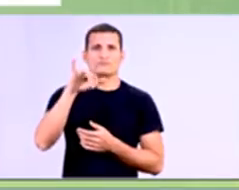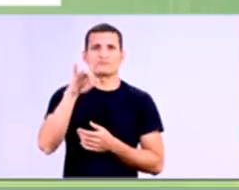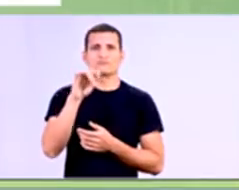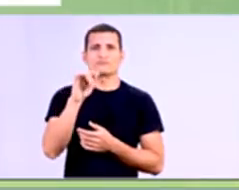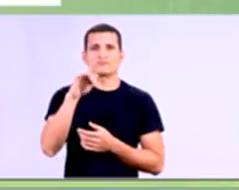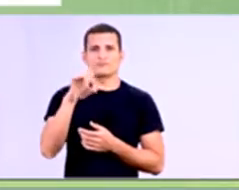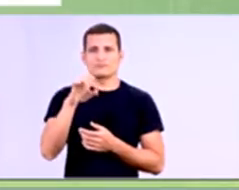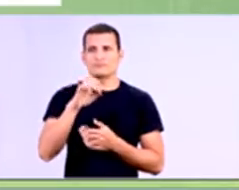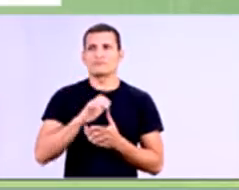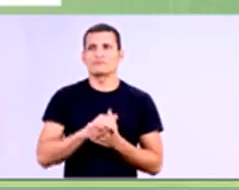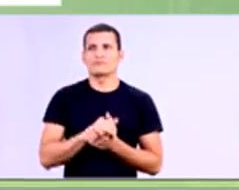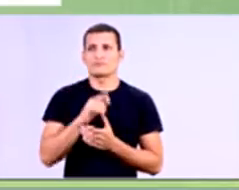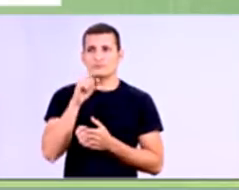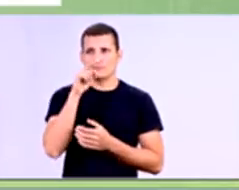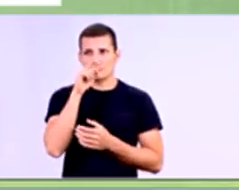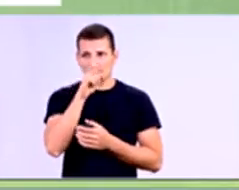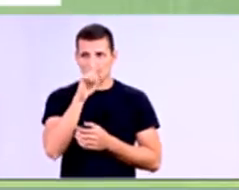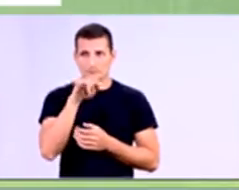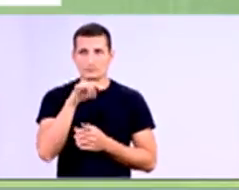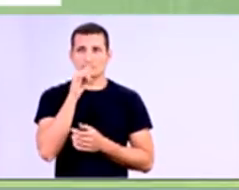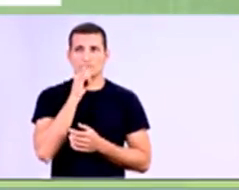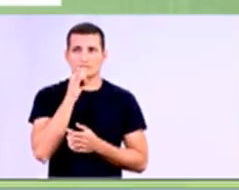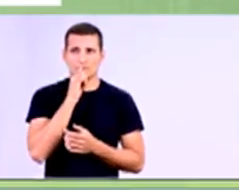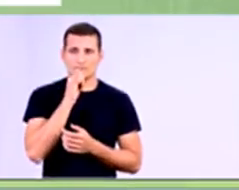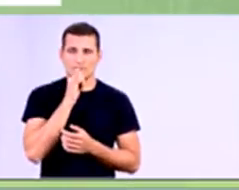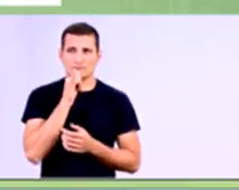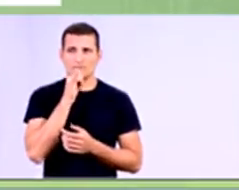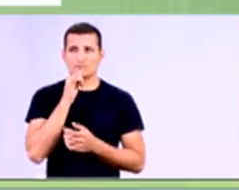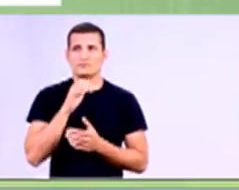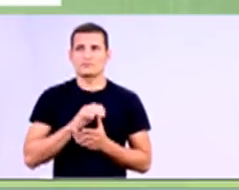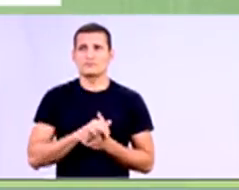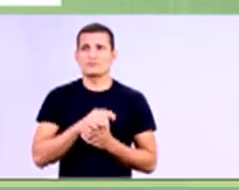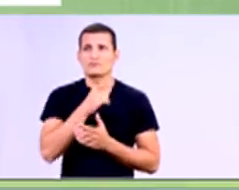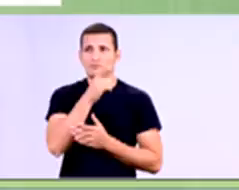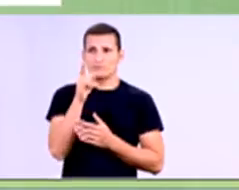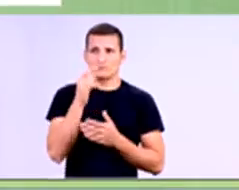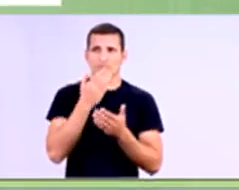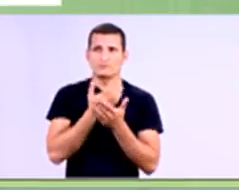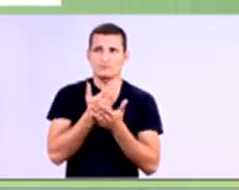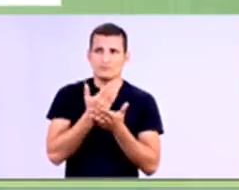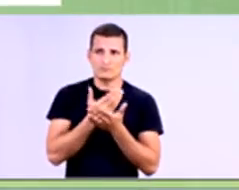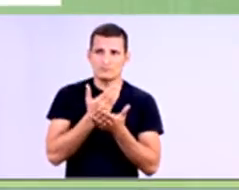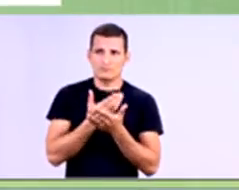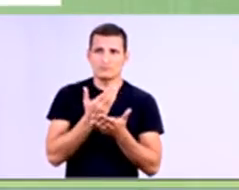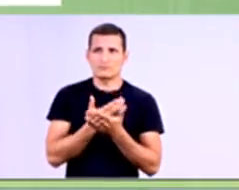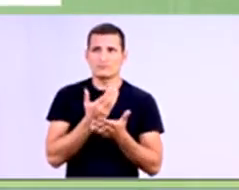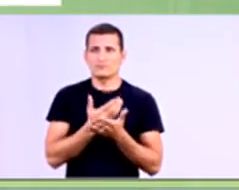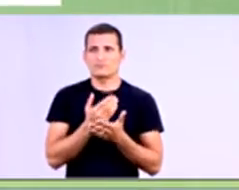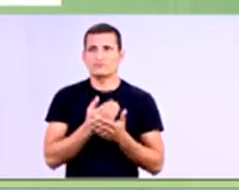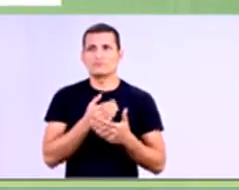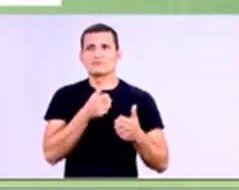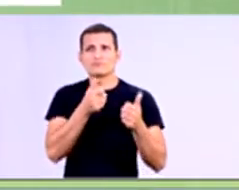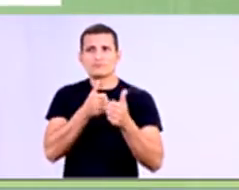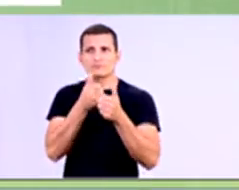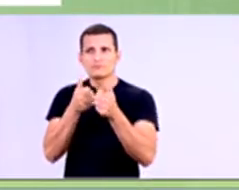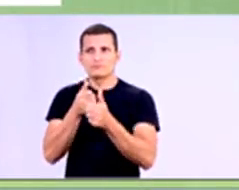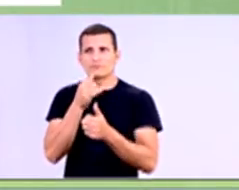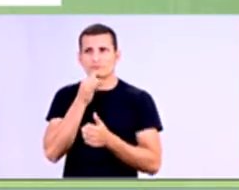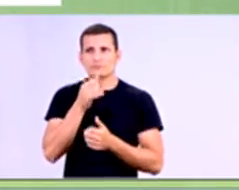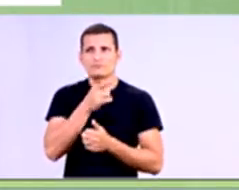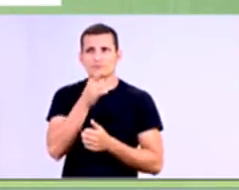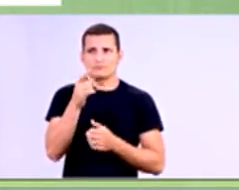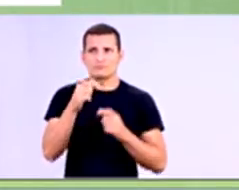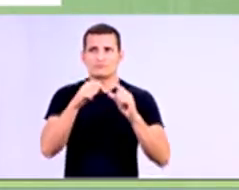Então vejam, esse é um exemplo, tá? Para vocês estarem estudando estarem acompanhando. E se vocês jogarem